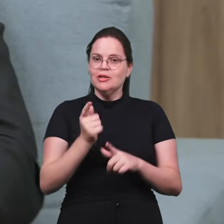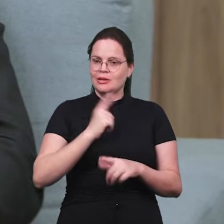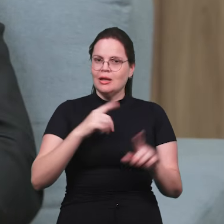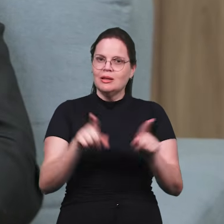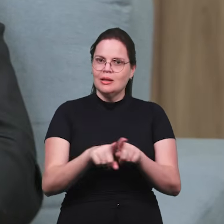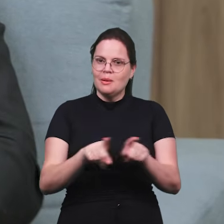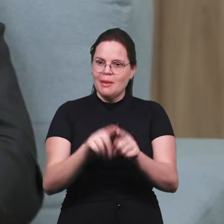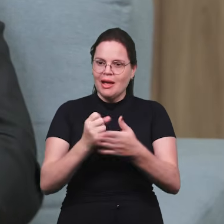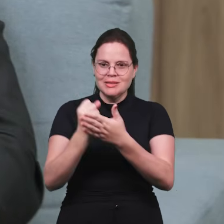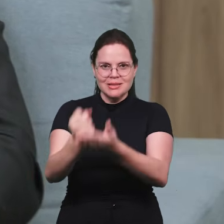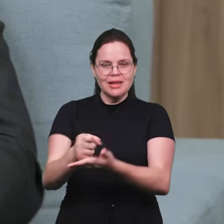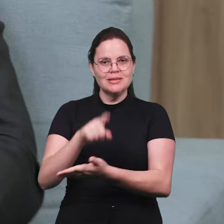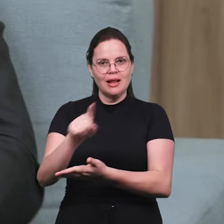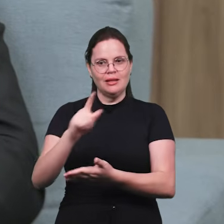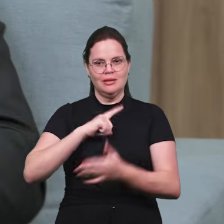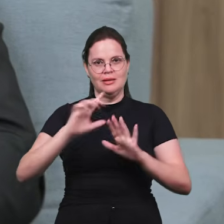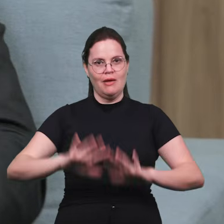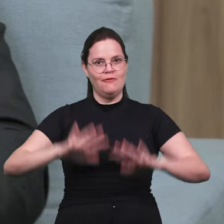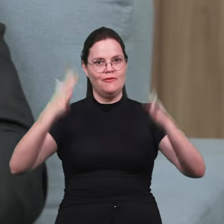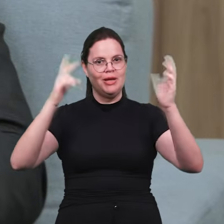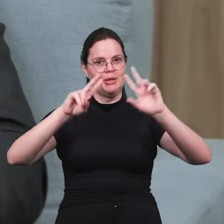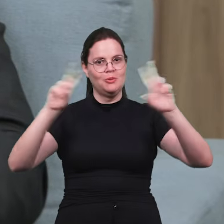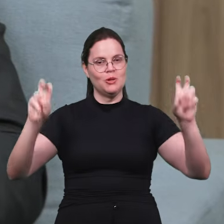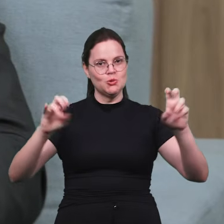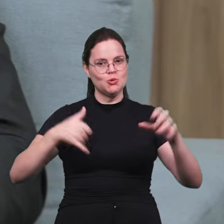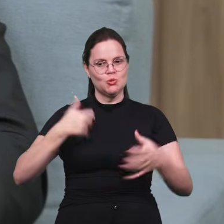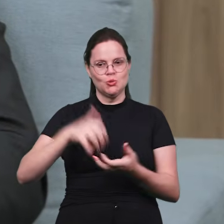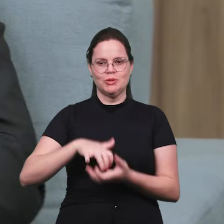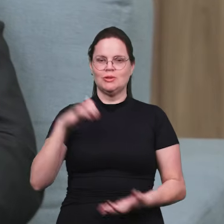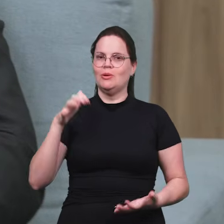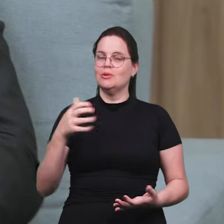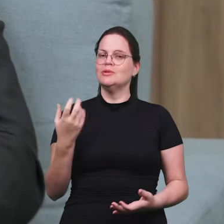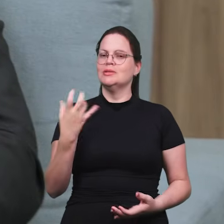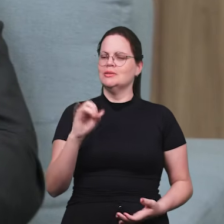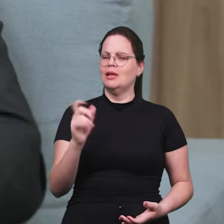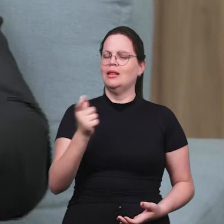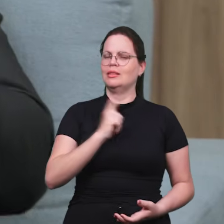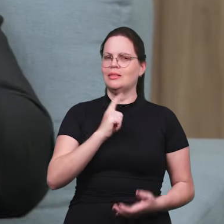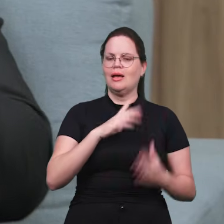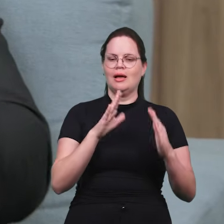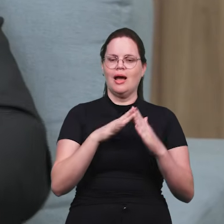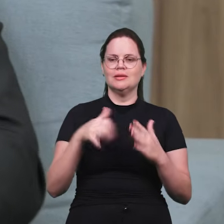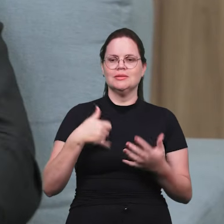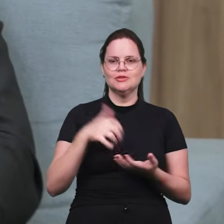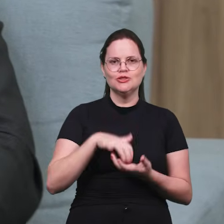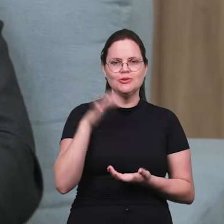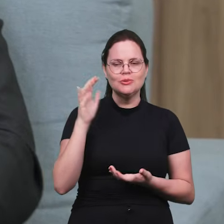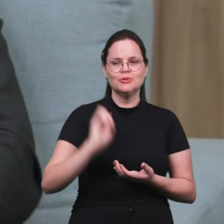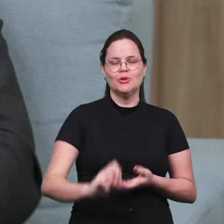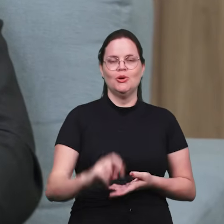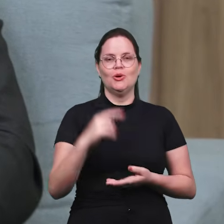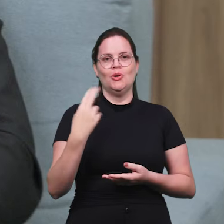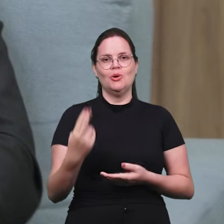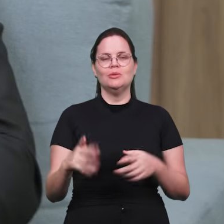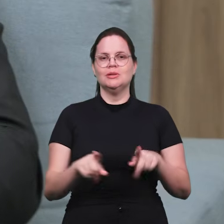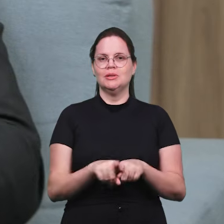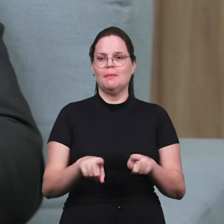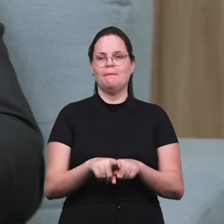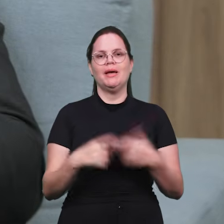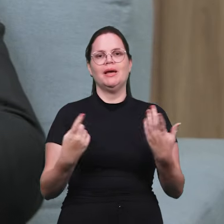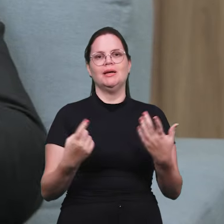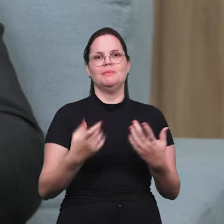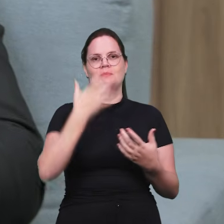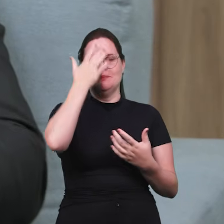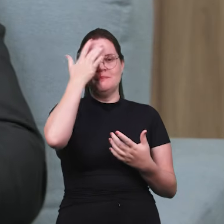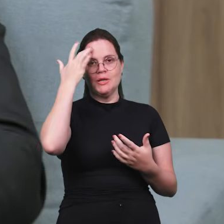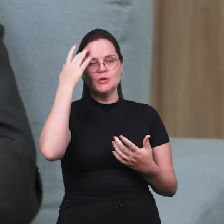região está acontecendo algum tipo de evento que envolve os idosos, se tem aí as casas de repouso, idosos sendo assistidos